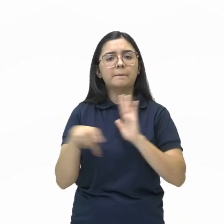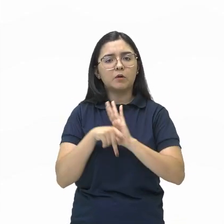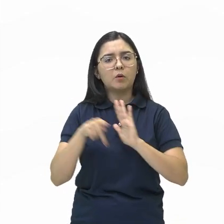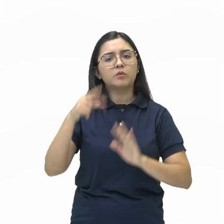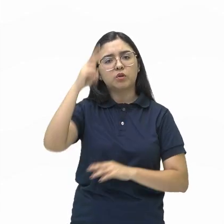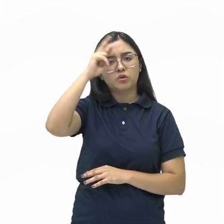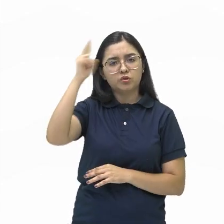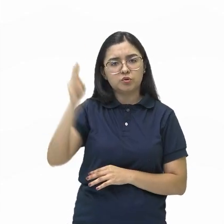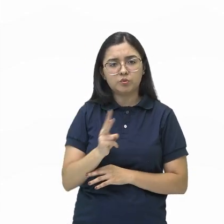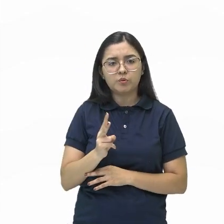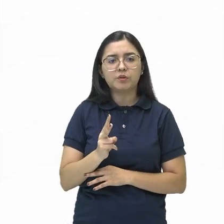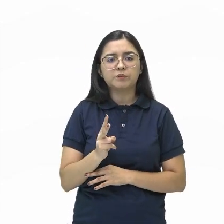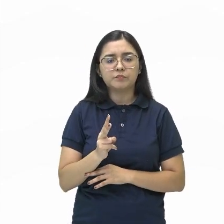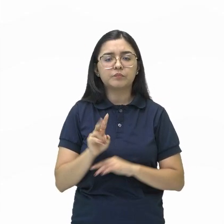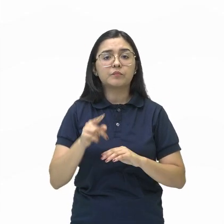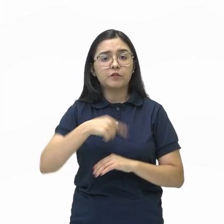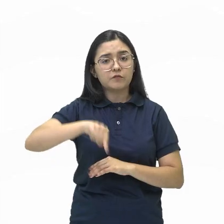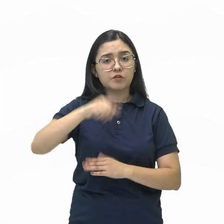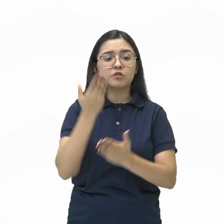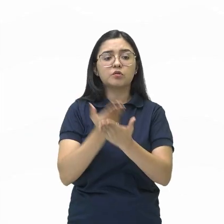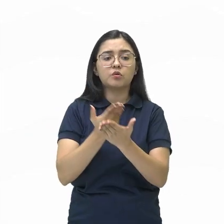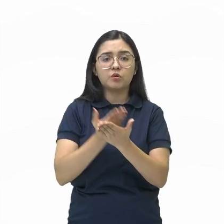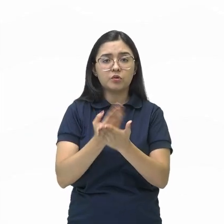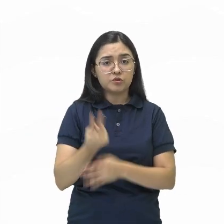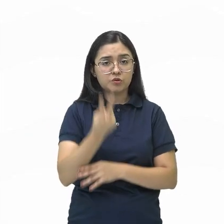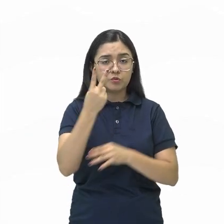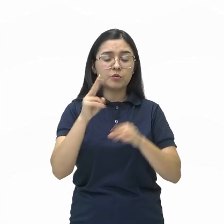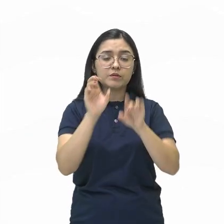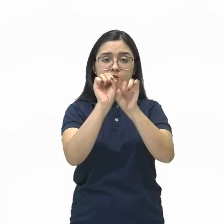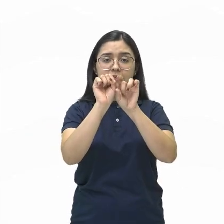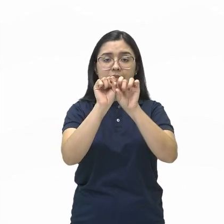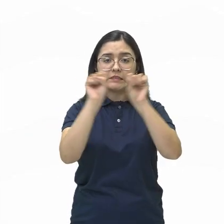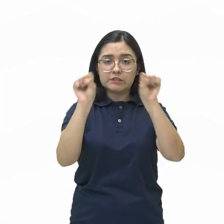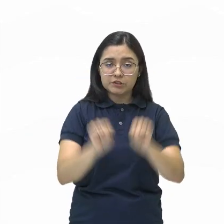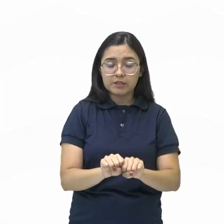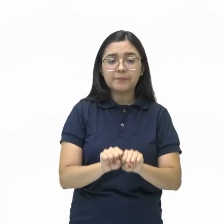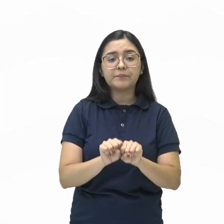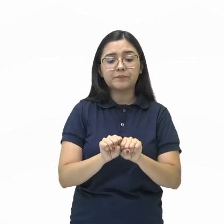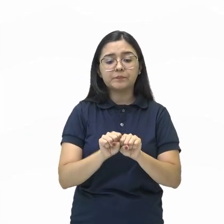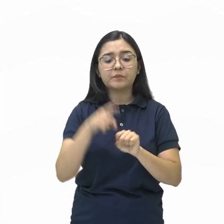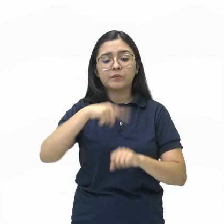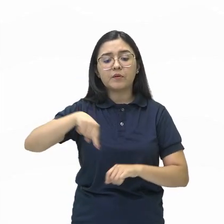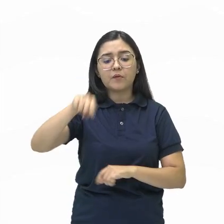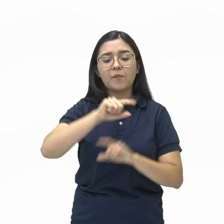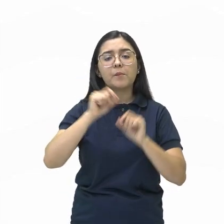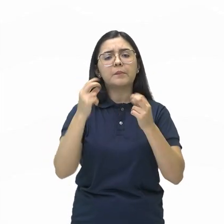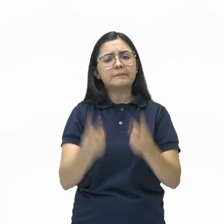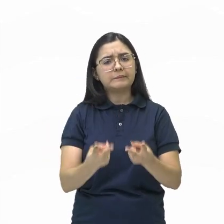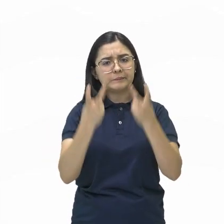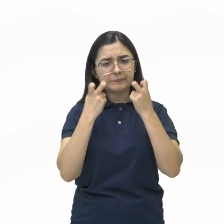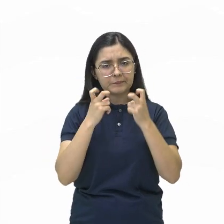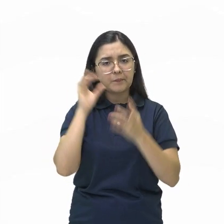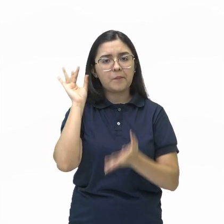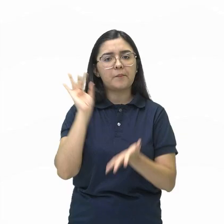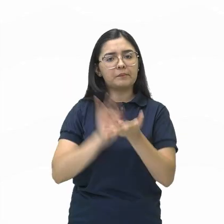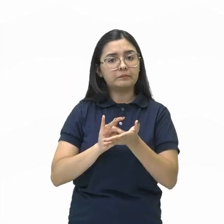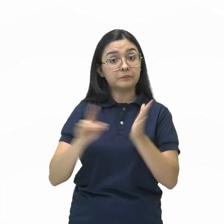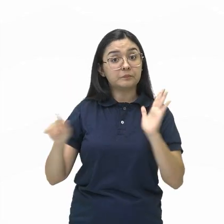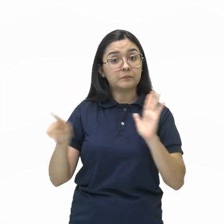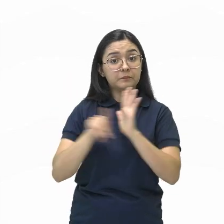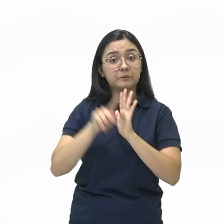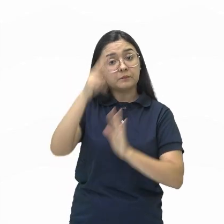nossa história. Né? Quem estuda esses dois sistemas, né, vai, então, perceber tudo isso na nossa própria